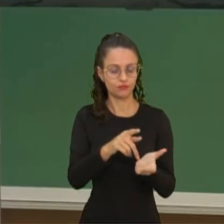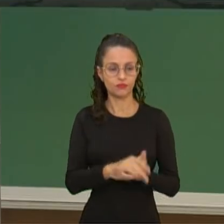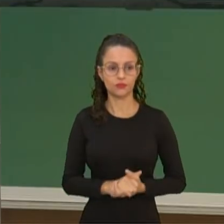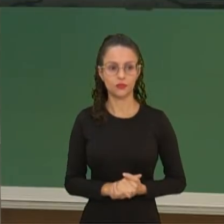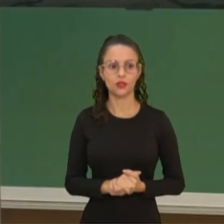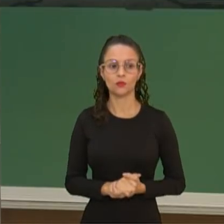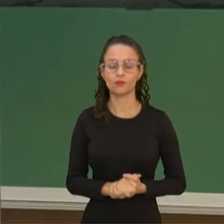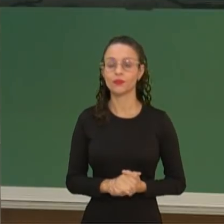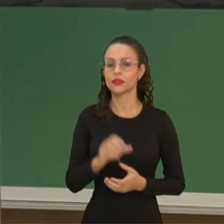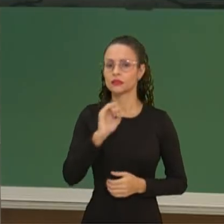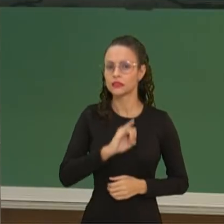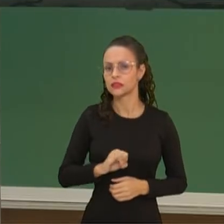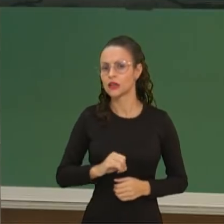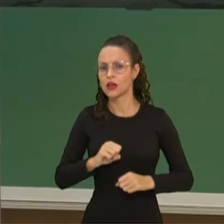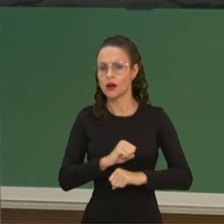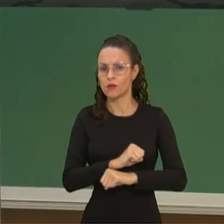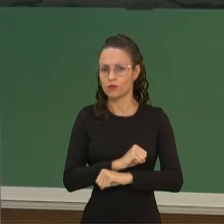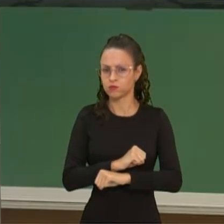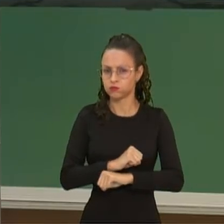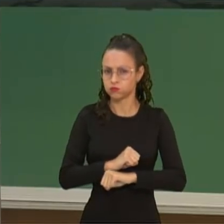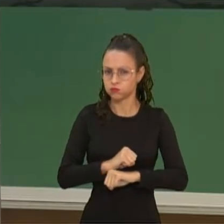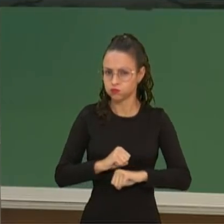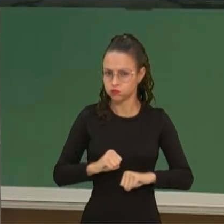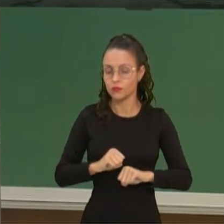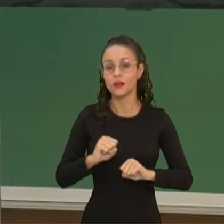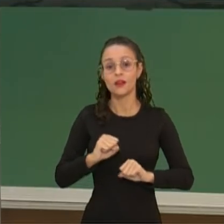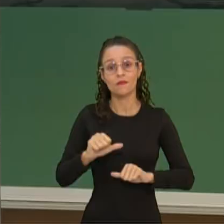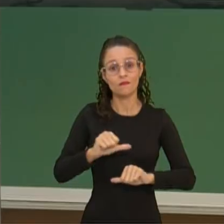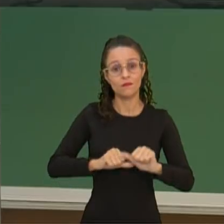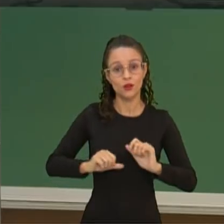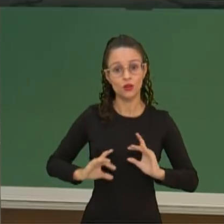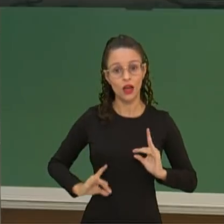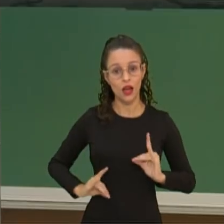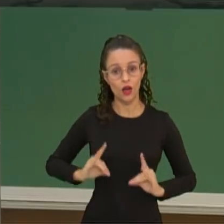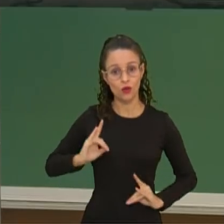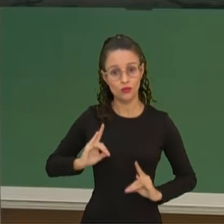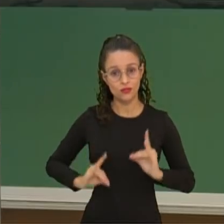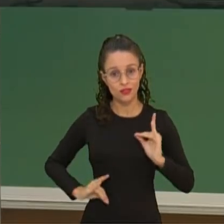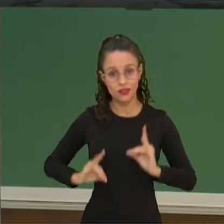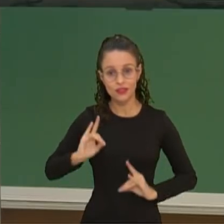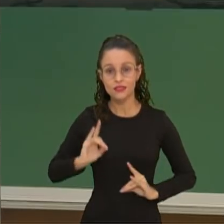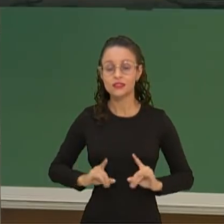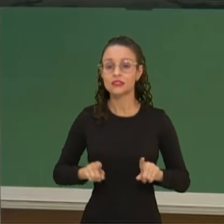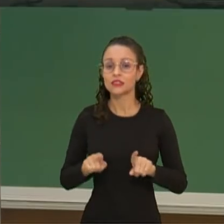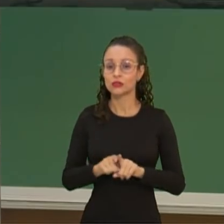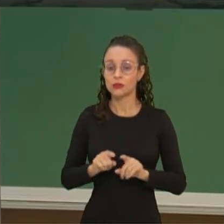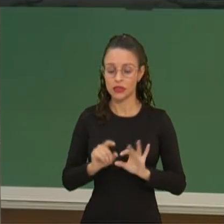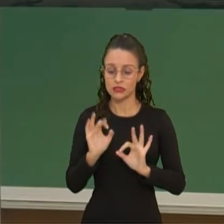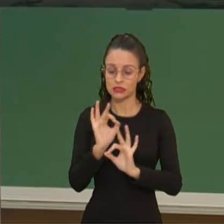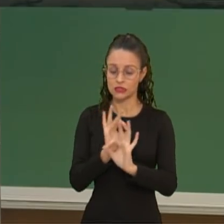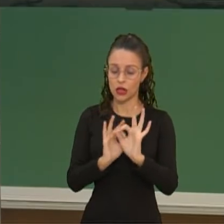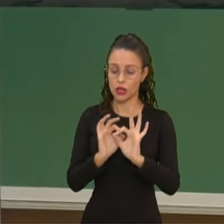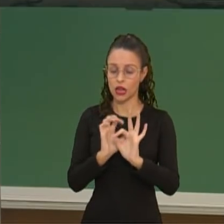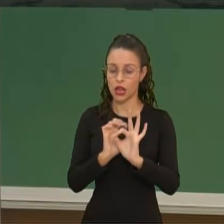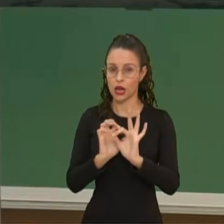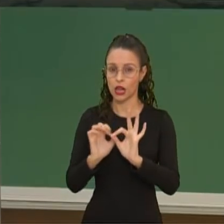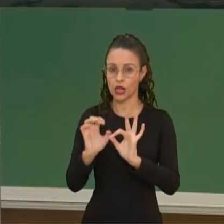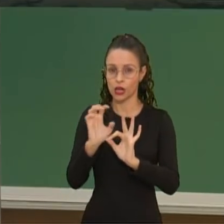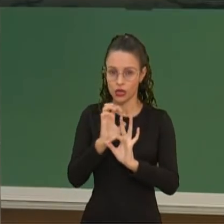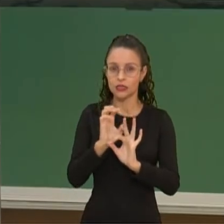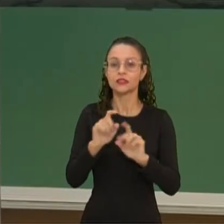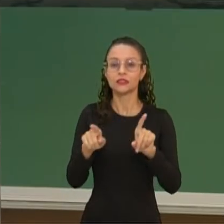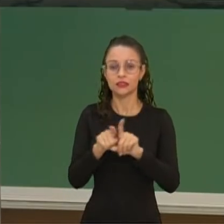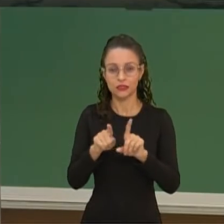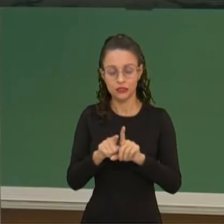ó, o excesso de gordura provoca alterações hormonais, provoca inflamações nas células, tá? Inibe